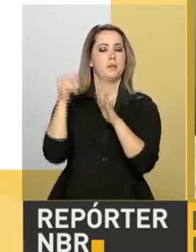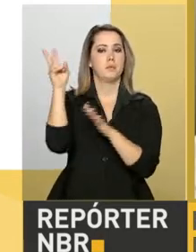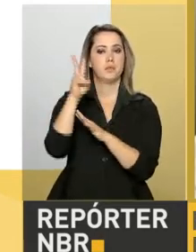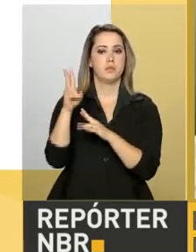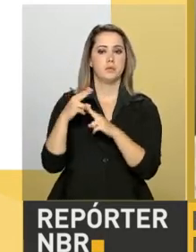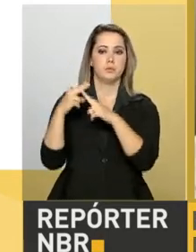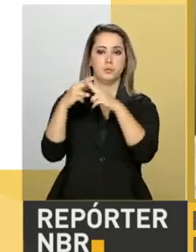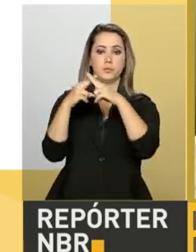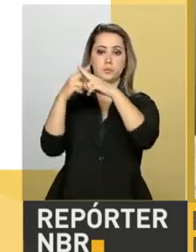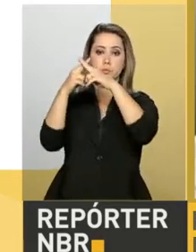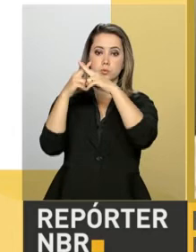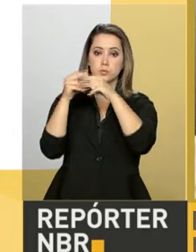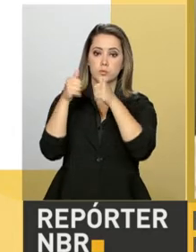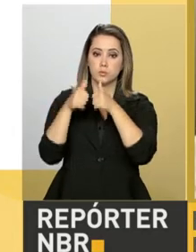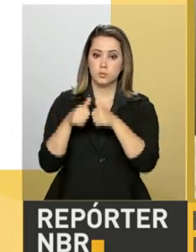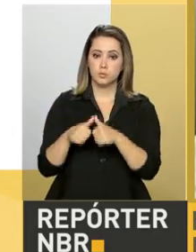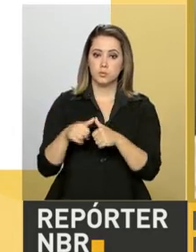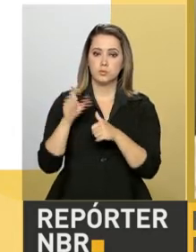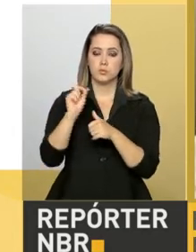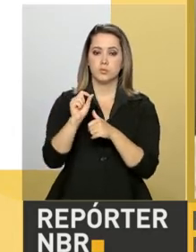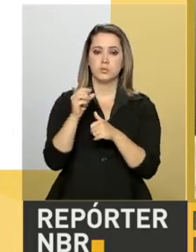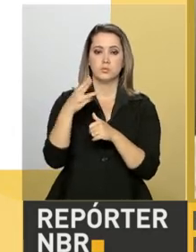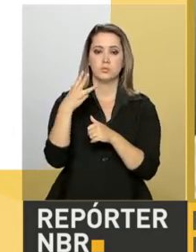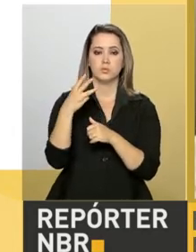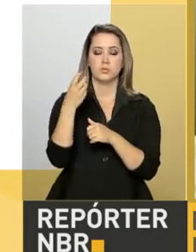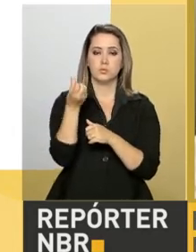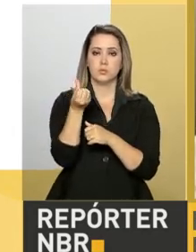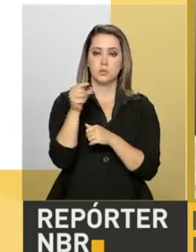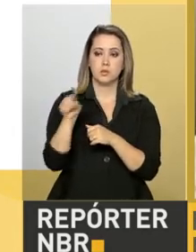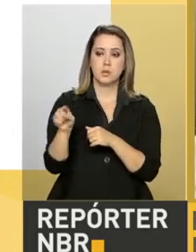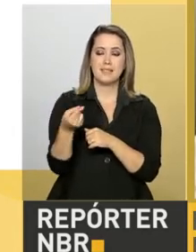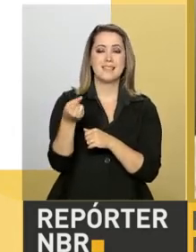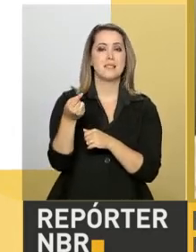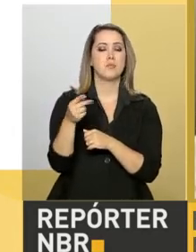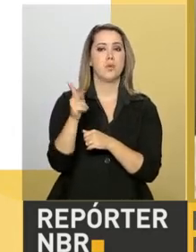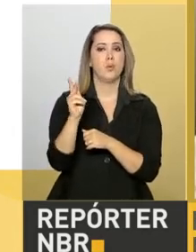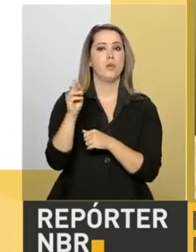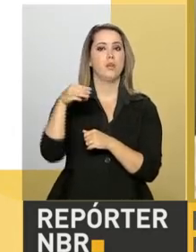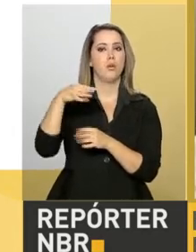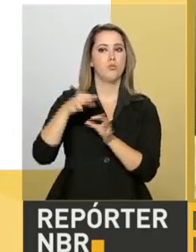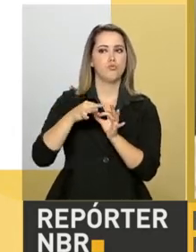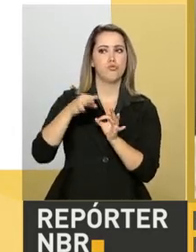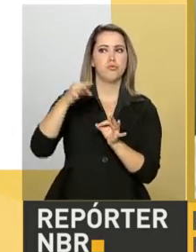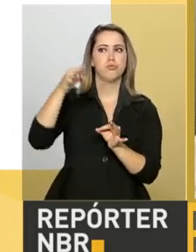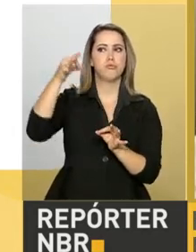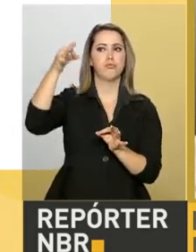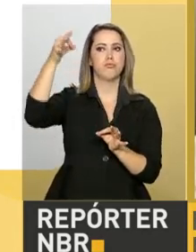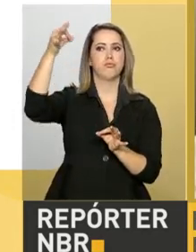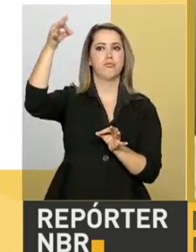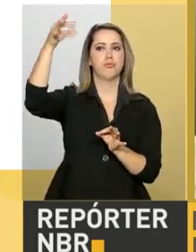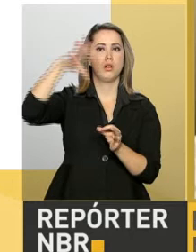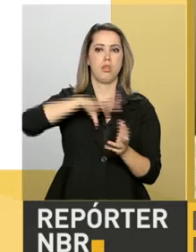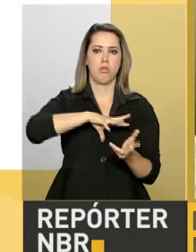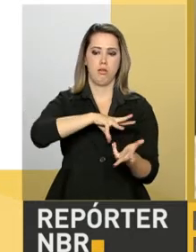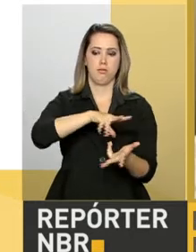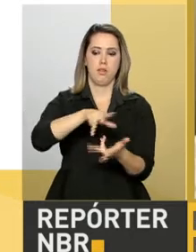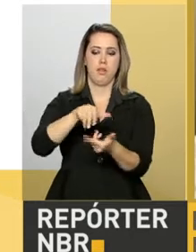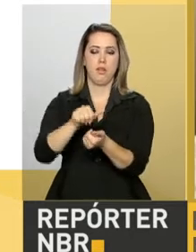o satélite que está estacionado a 36 mil quilômetros da Terra, ele foi